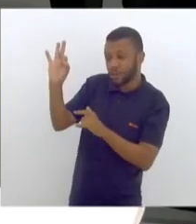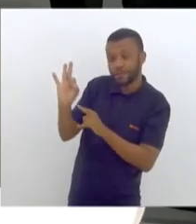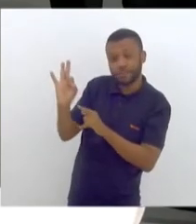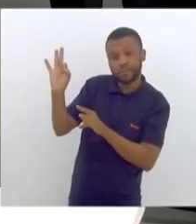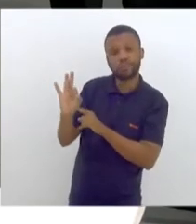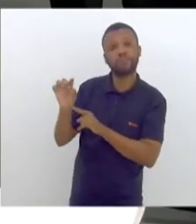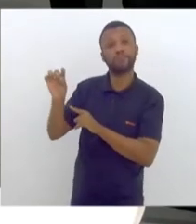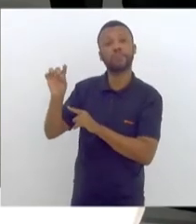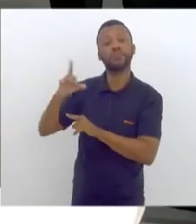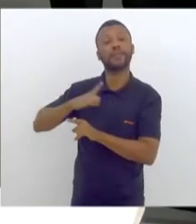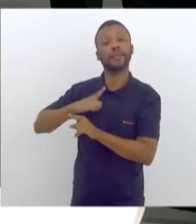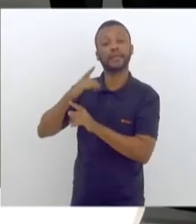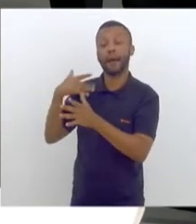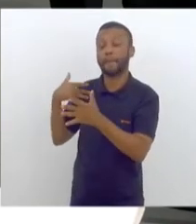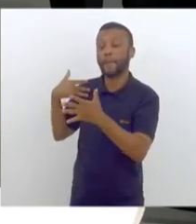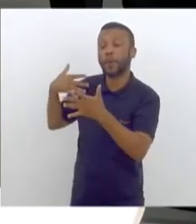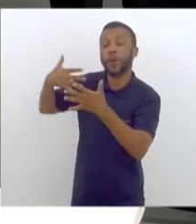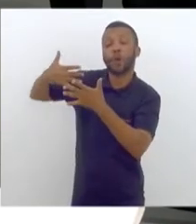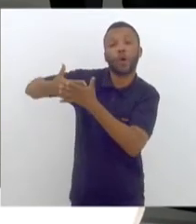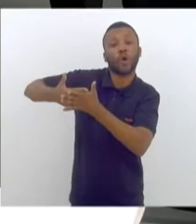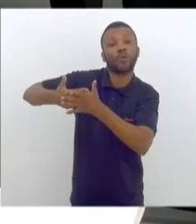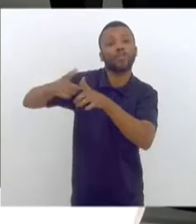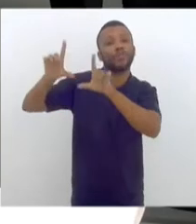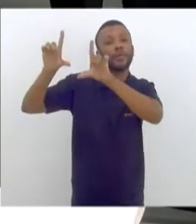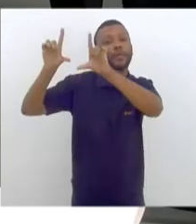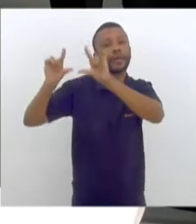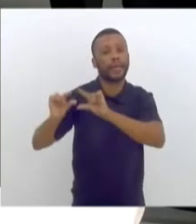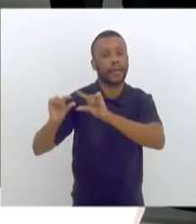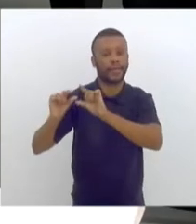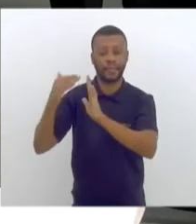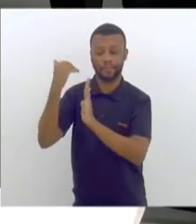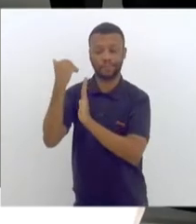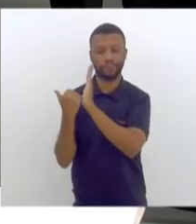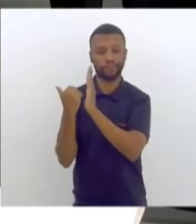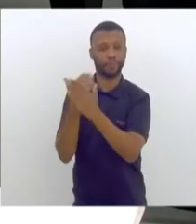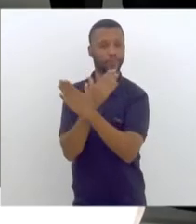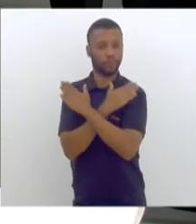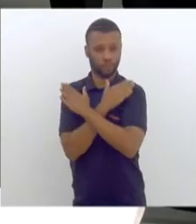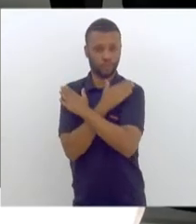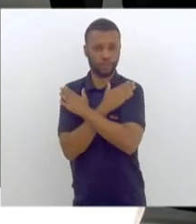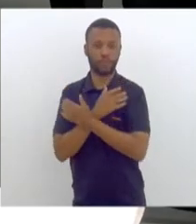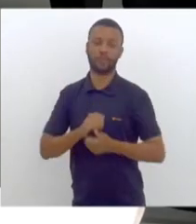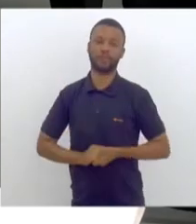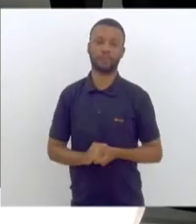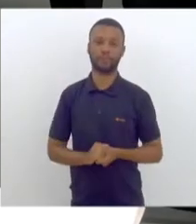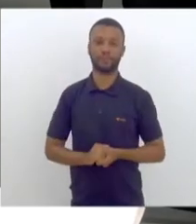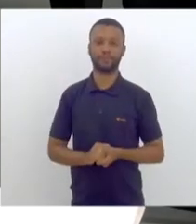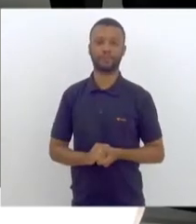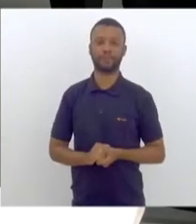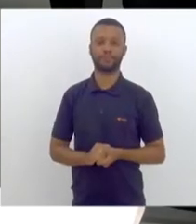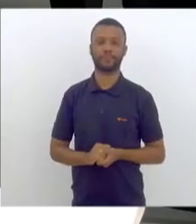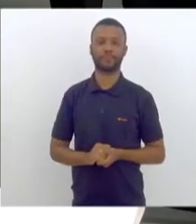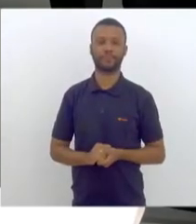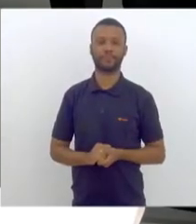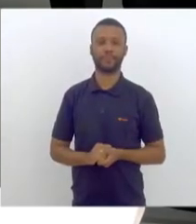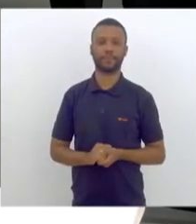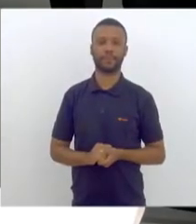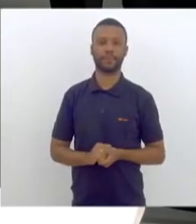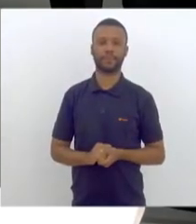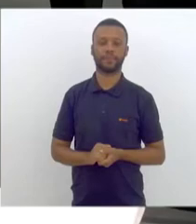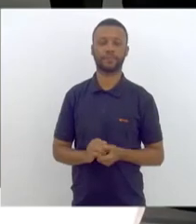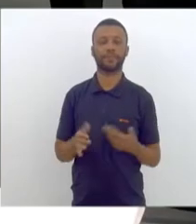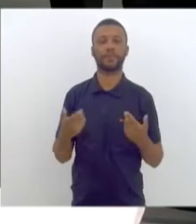nessa trajetória de queda né Com relação e a gente